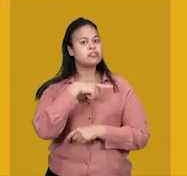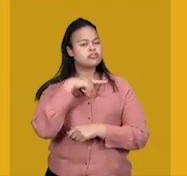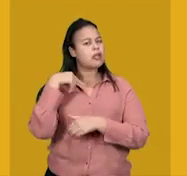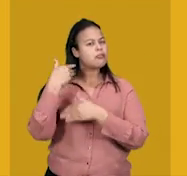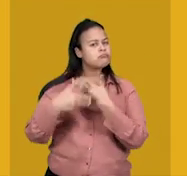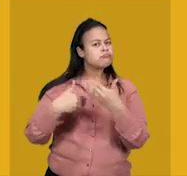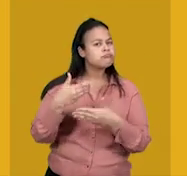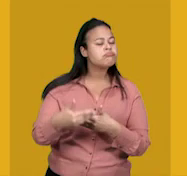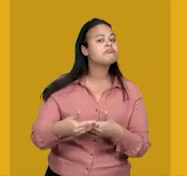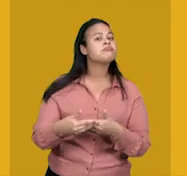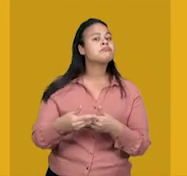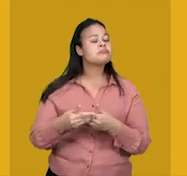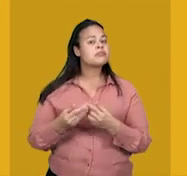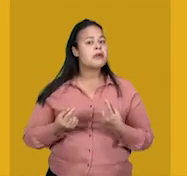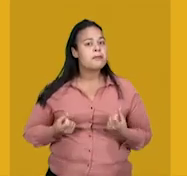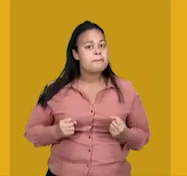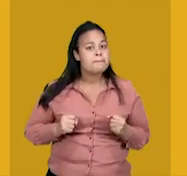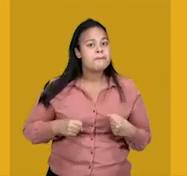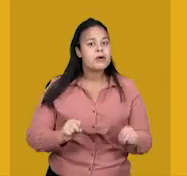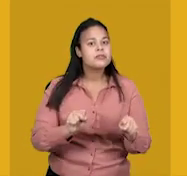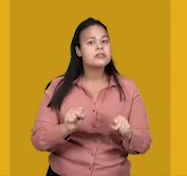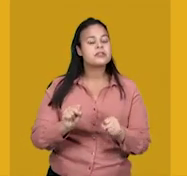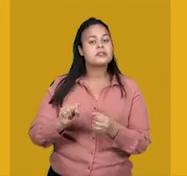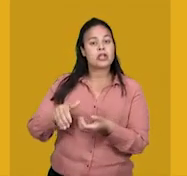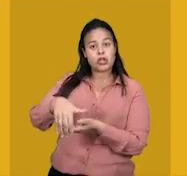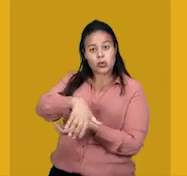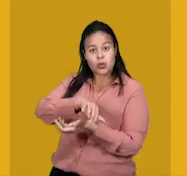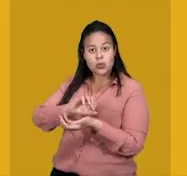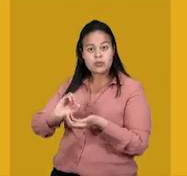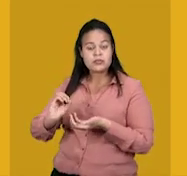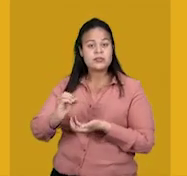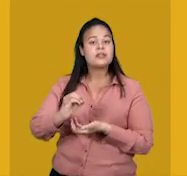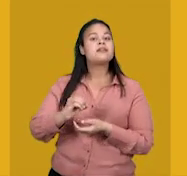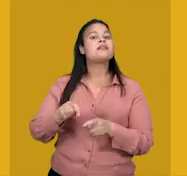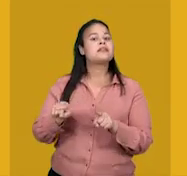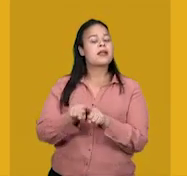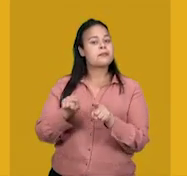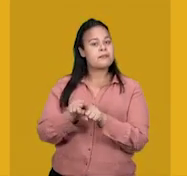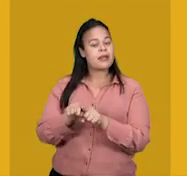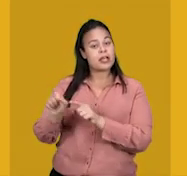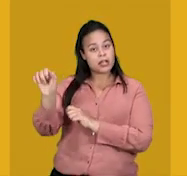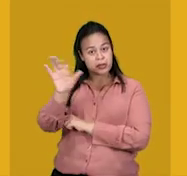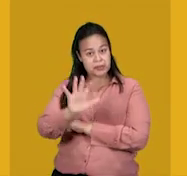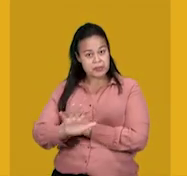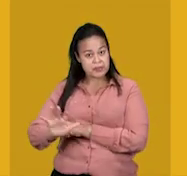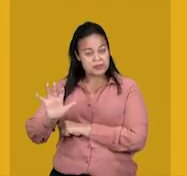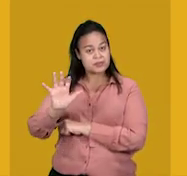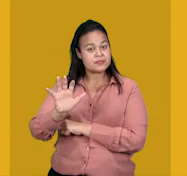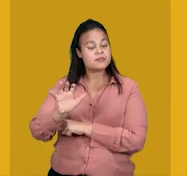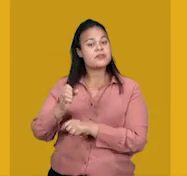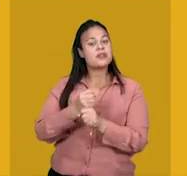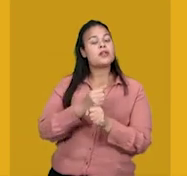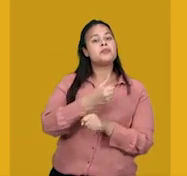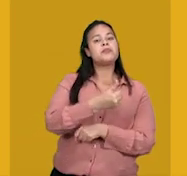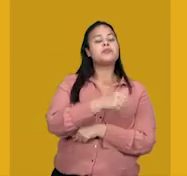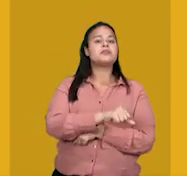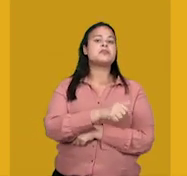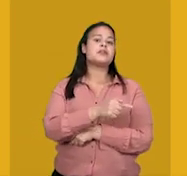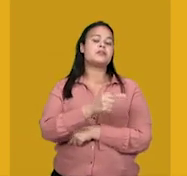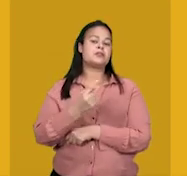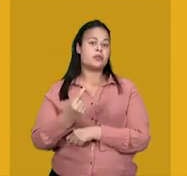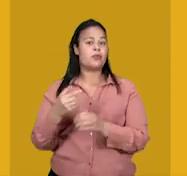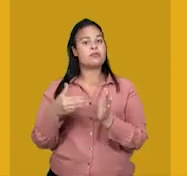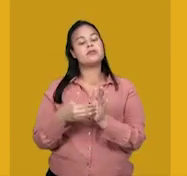desfrutado pelas potências ocidentais, sobretudo as europeias, entre 1871